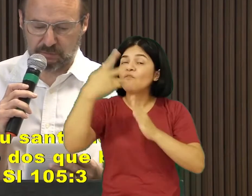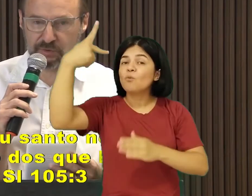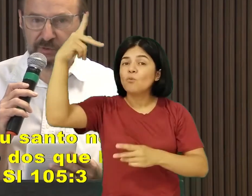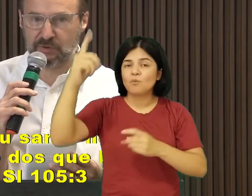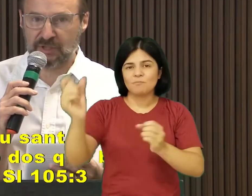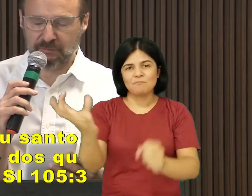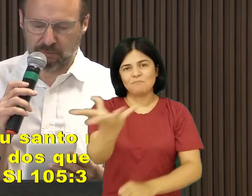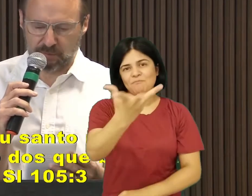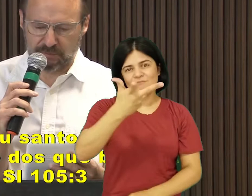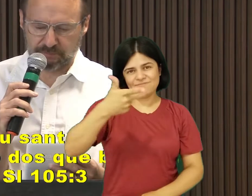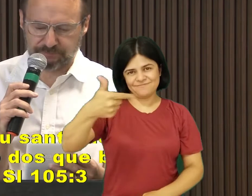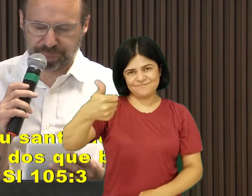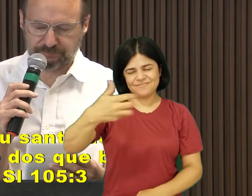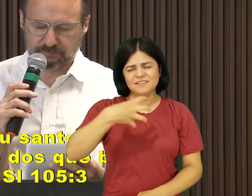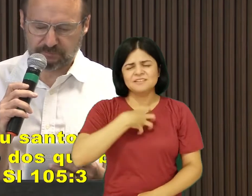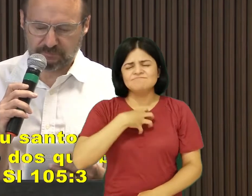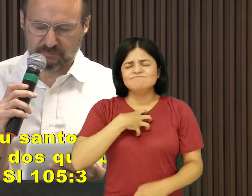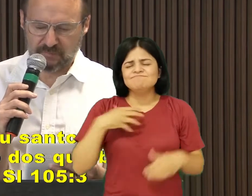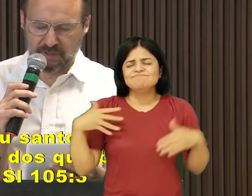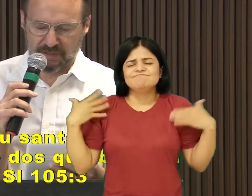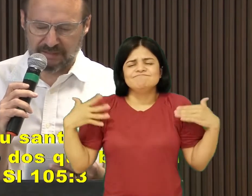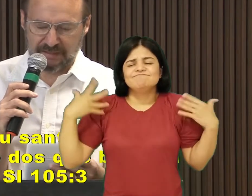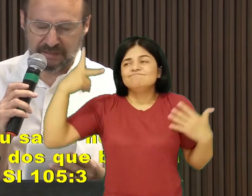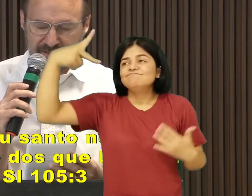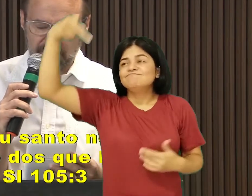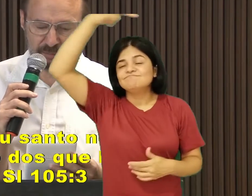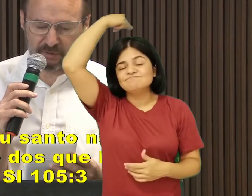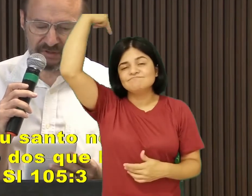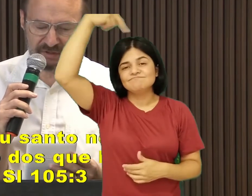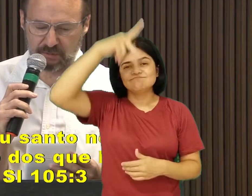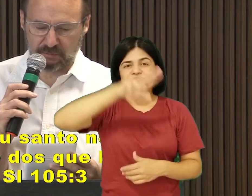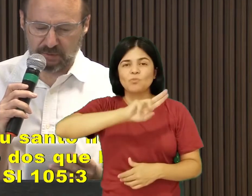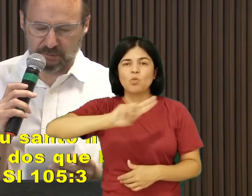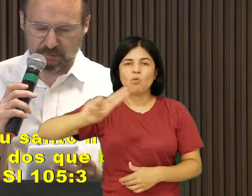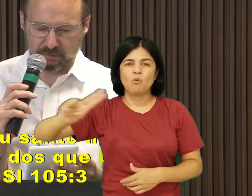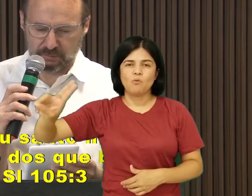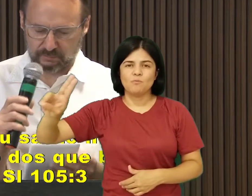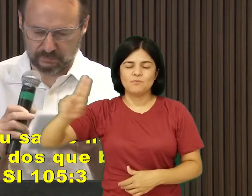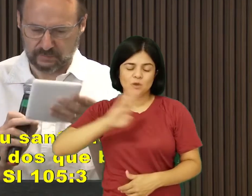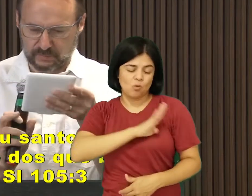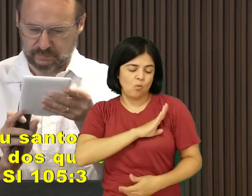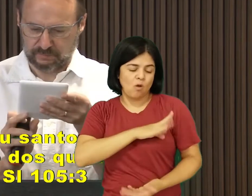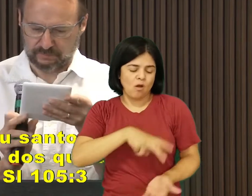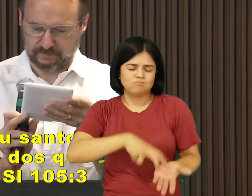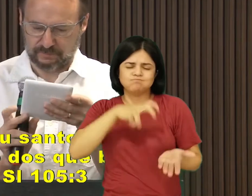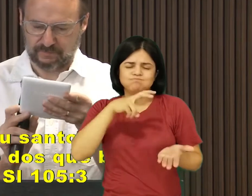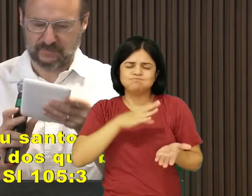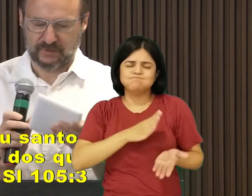Gloriem-se no seu santo nome. Alegre-se o coração